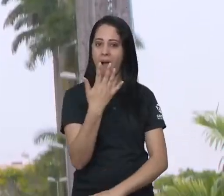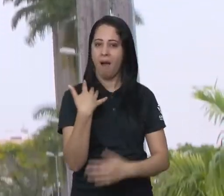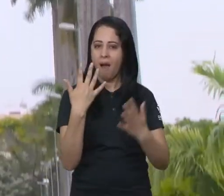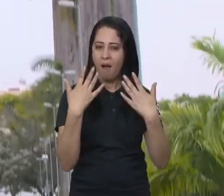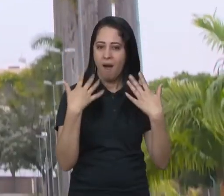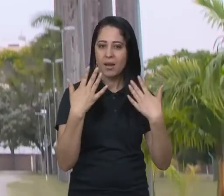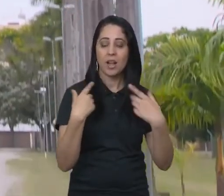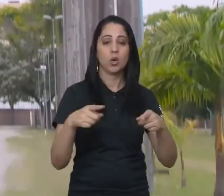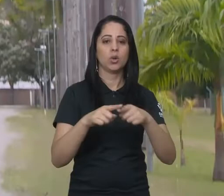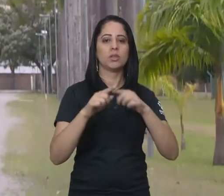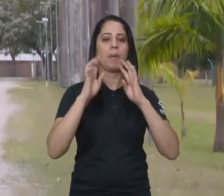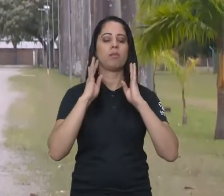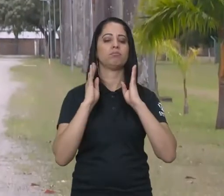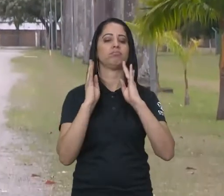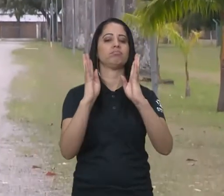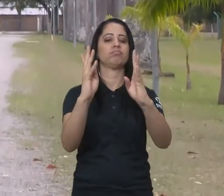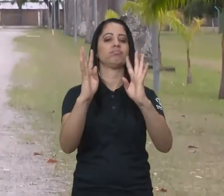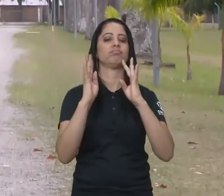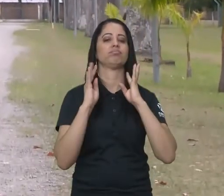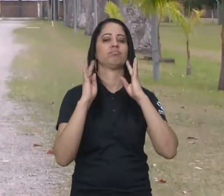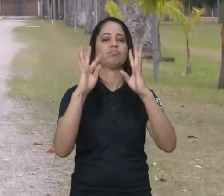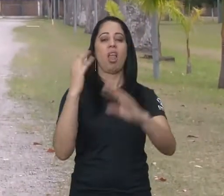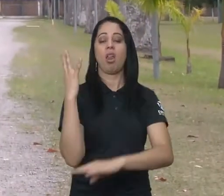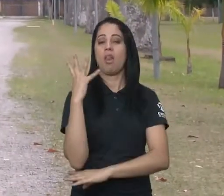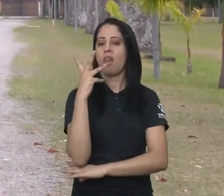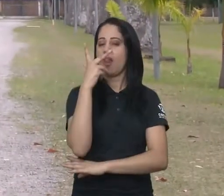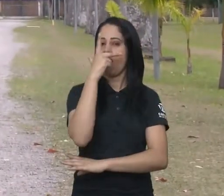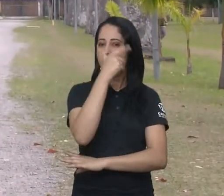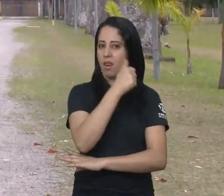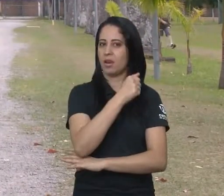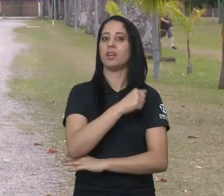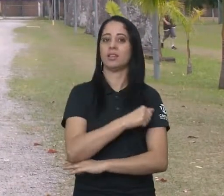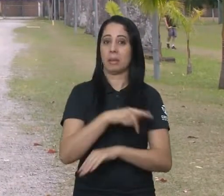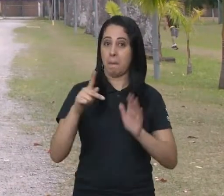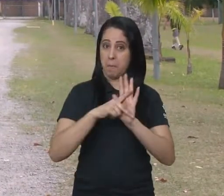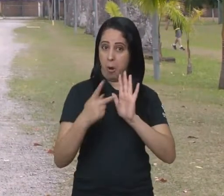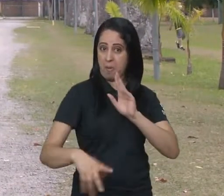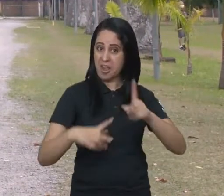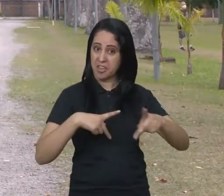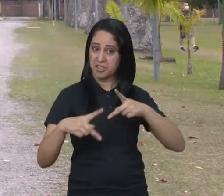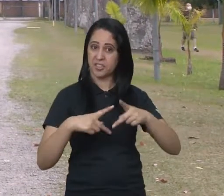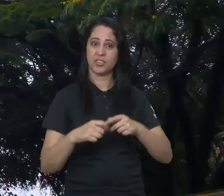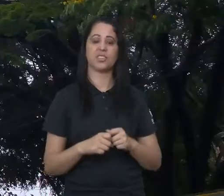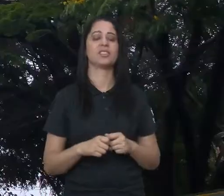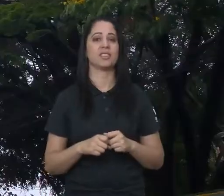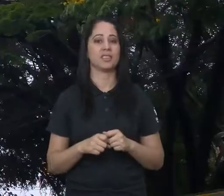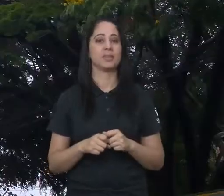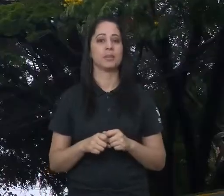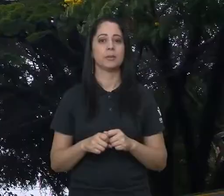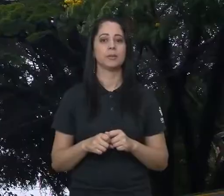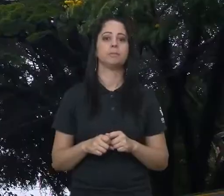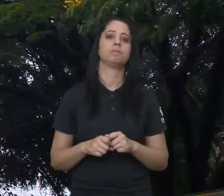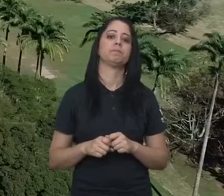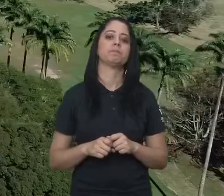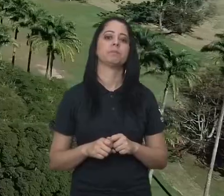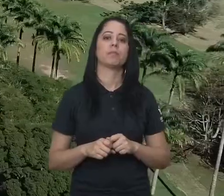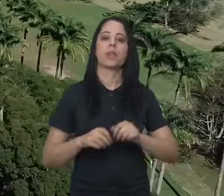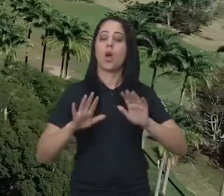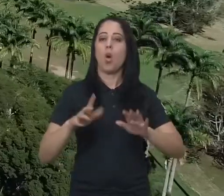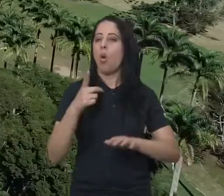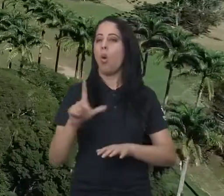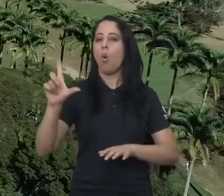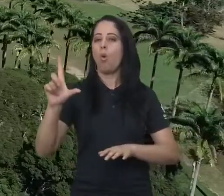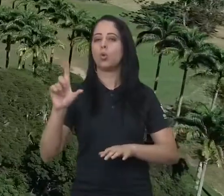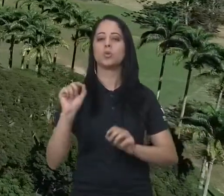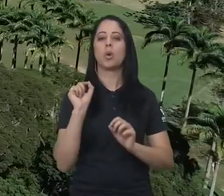ou mesmo as majestosas palmeiras imperiais, que tornaram-se até um cartão postal do município, dando vida aos bairros e aos